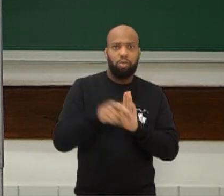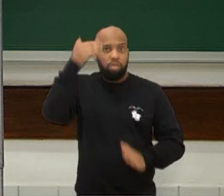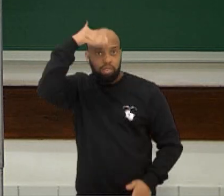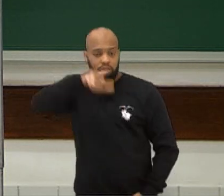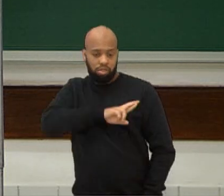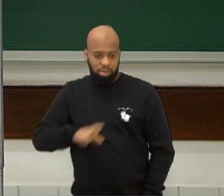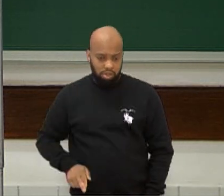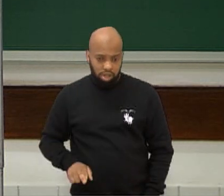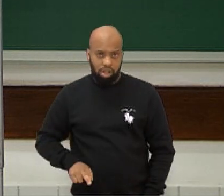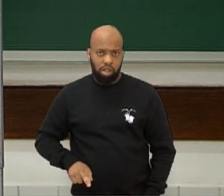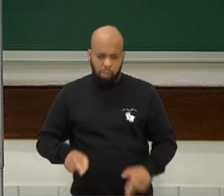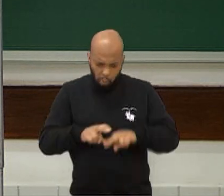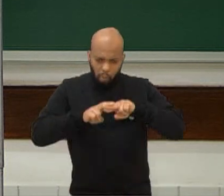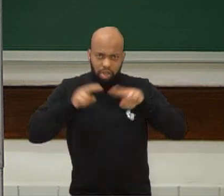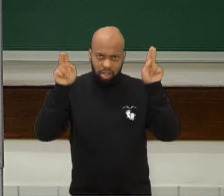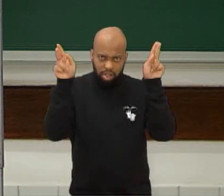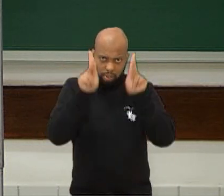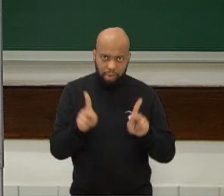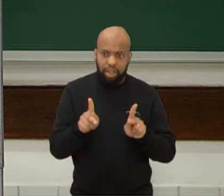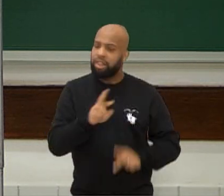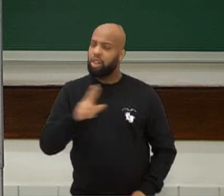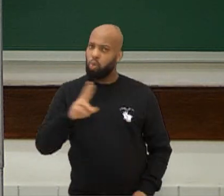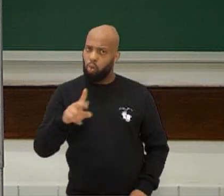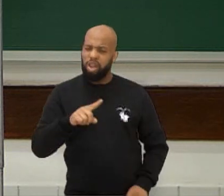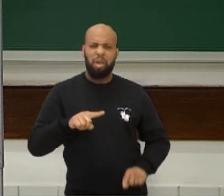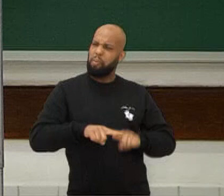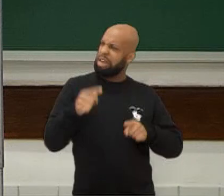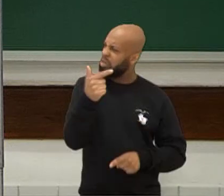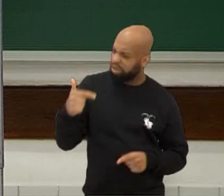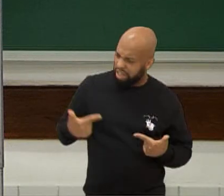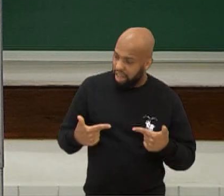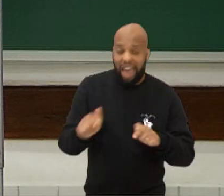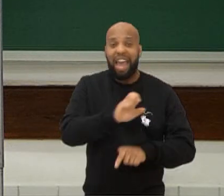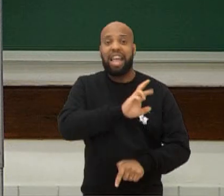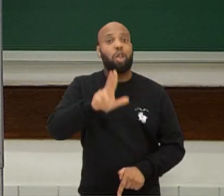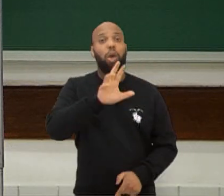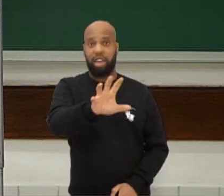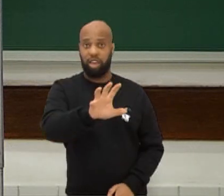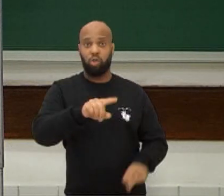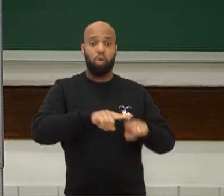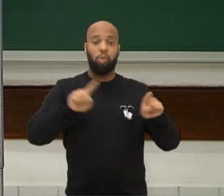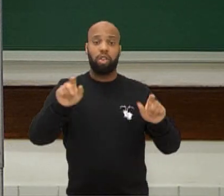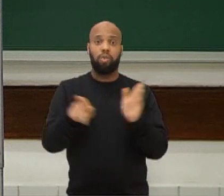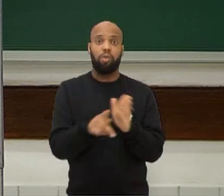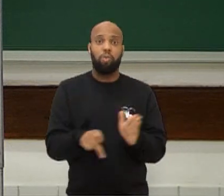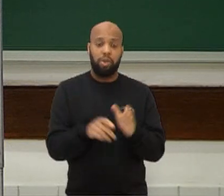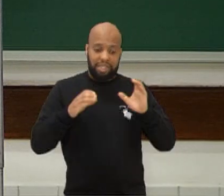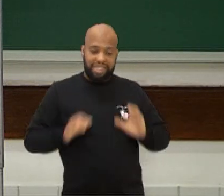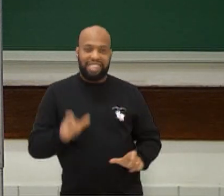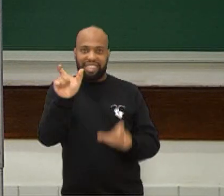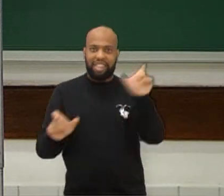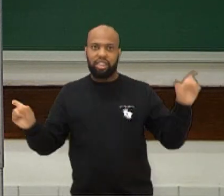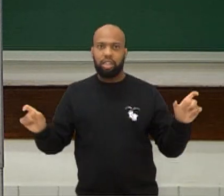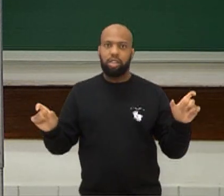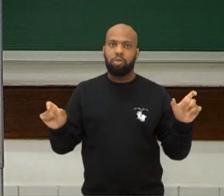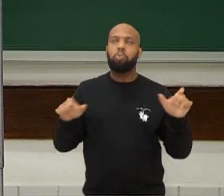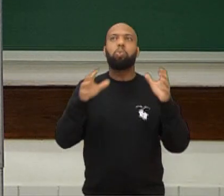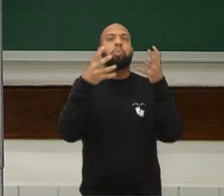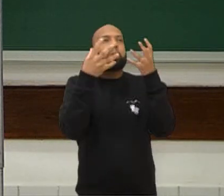uma paz, não no sentido de não haver guerra, mas não é fruto da paz no sentido dos cidadãos serem cordeirinhos